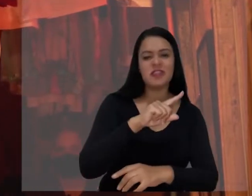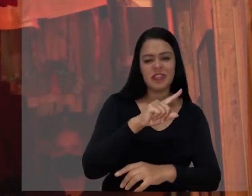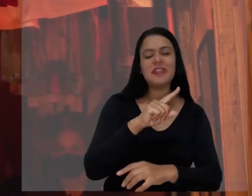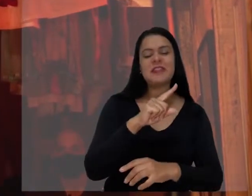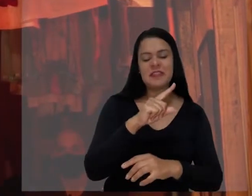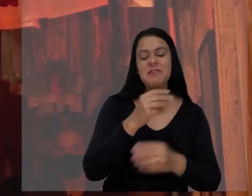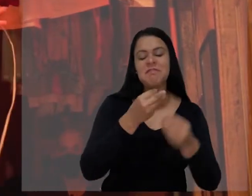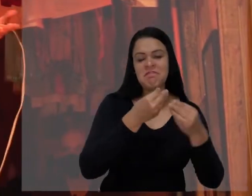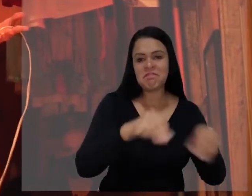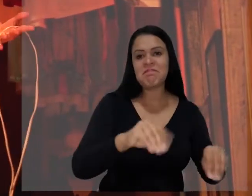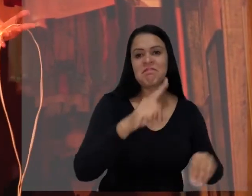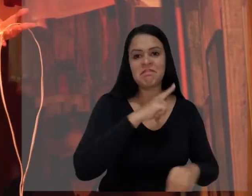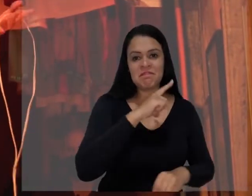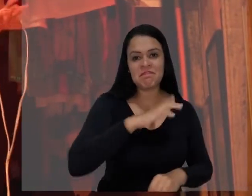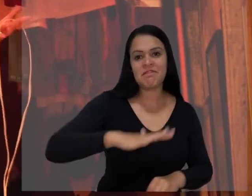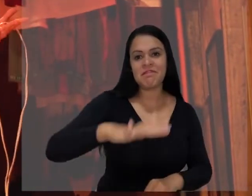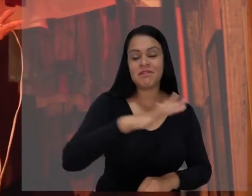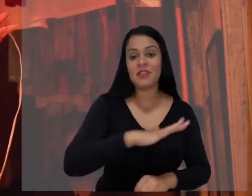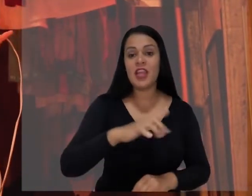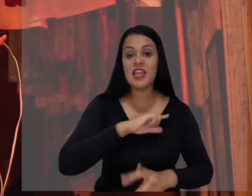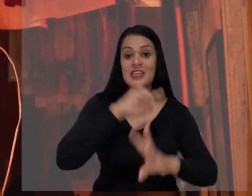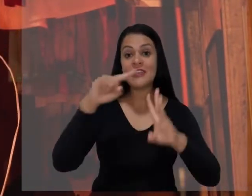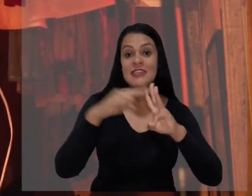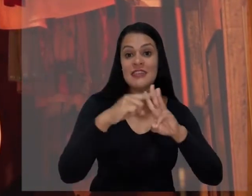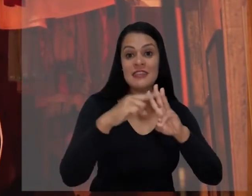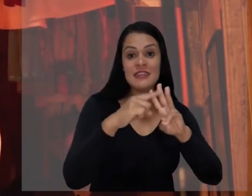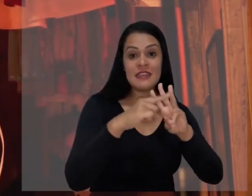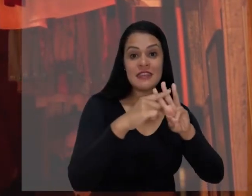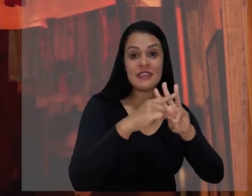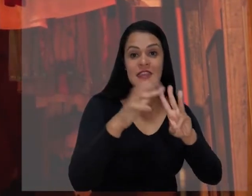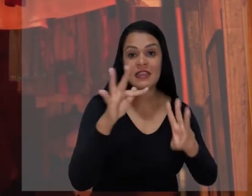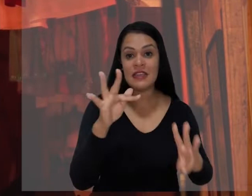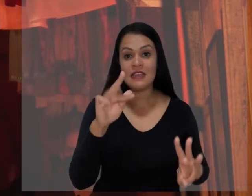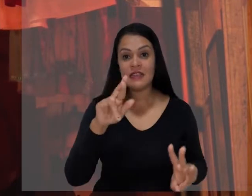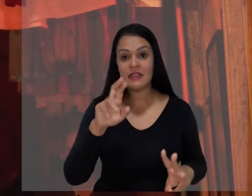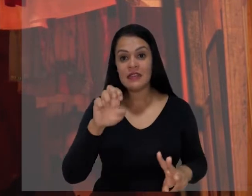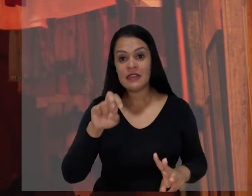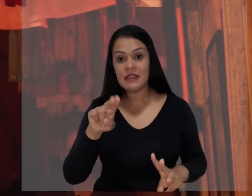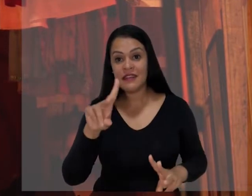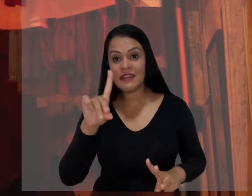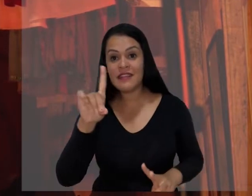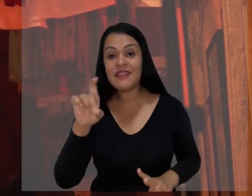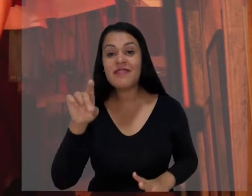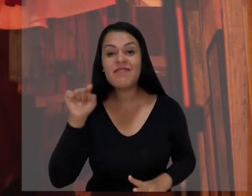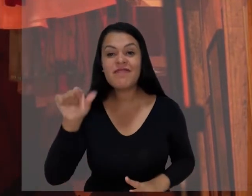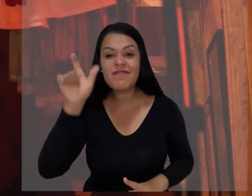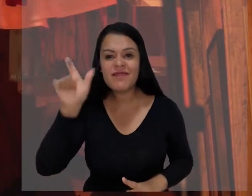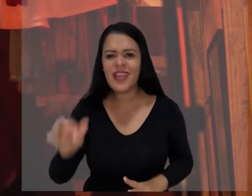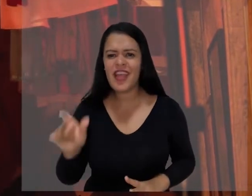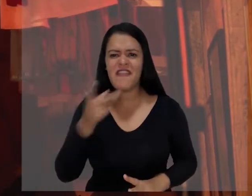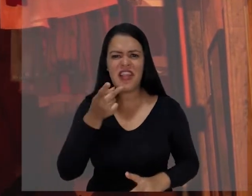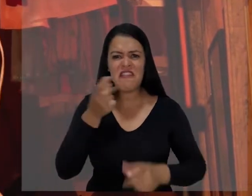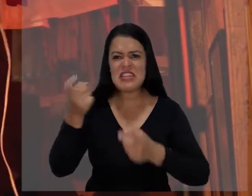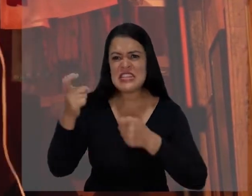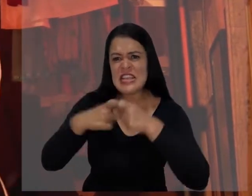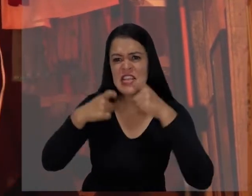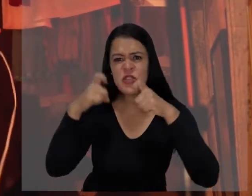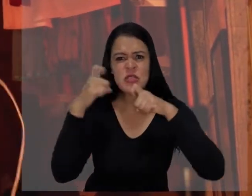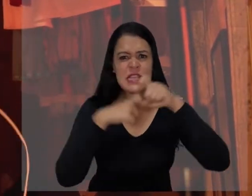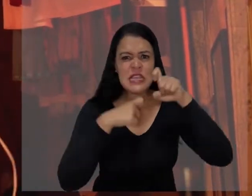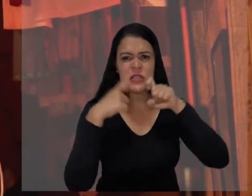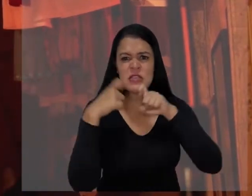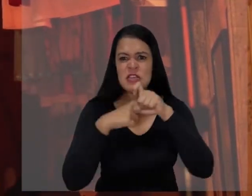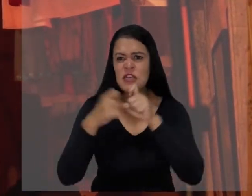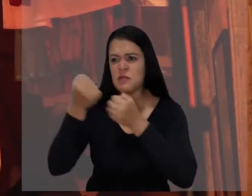E a terceira grande ferida veio com Freud. Sim, Freud, aquele que só falava em sexo, sexo, sexo,